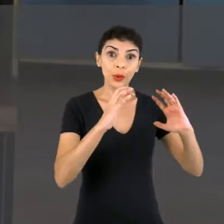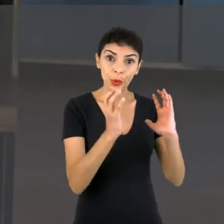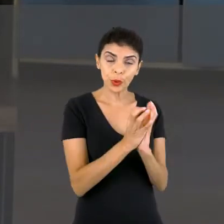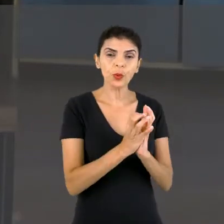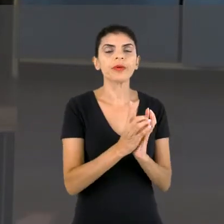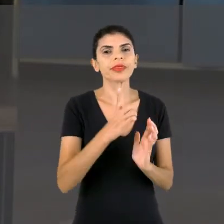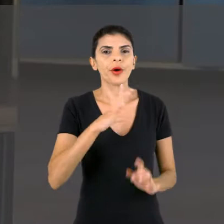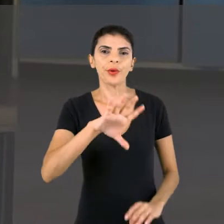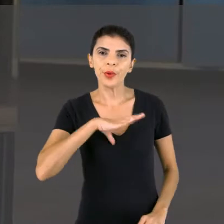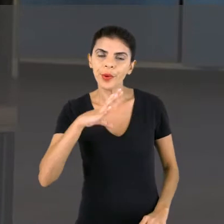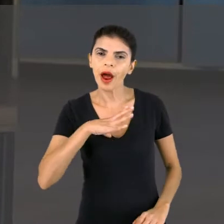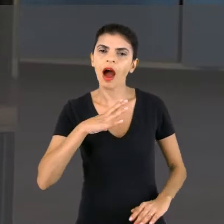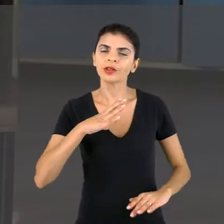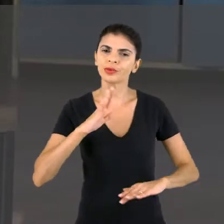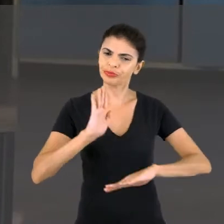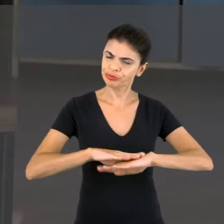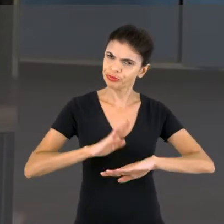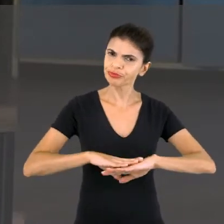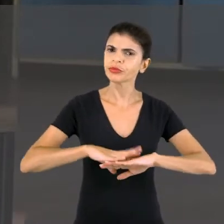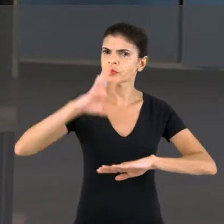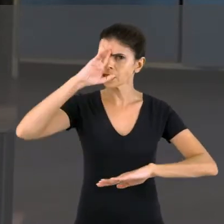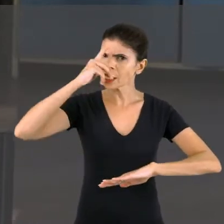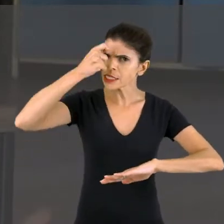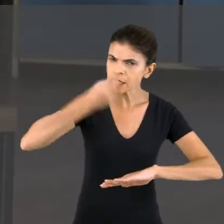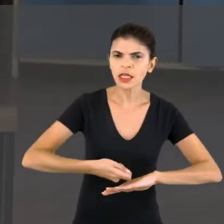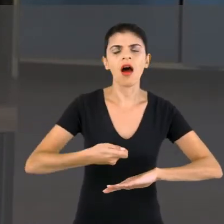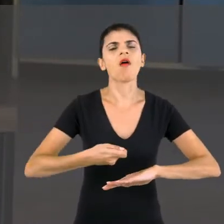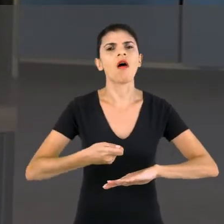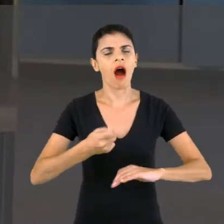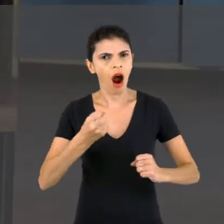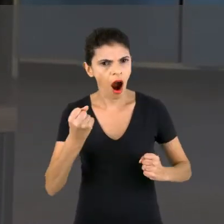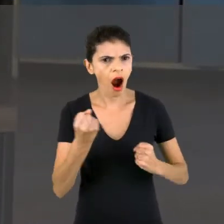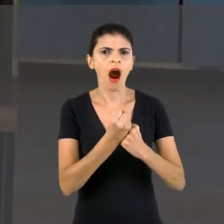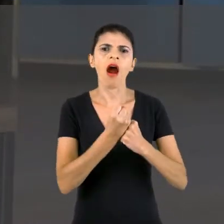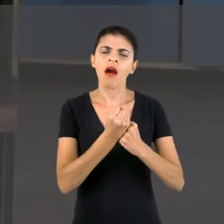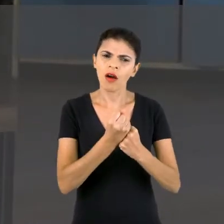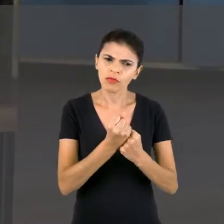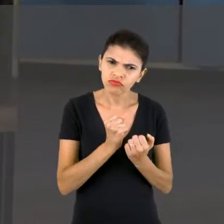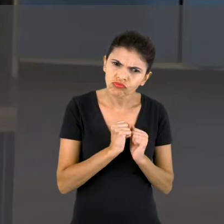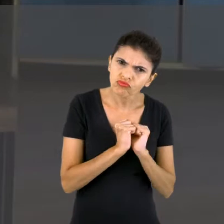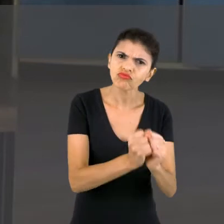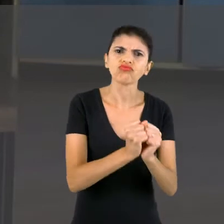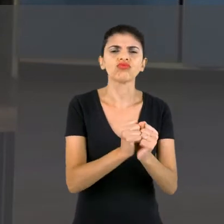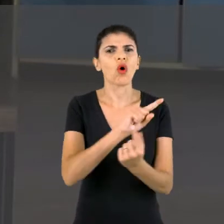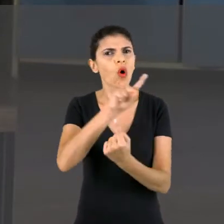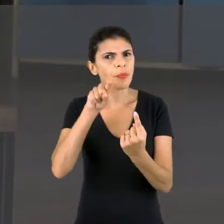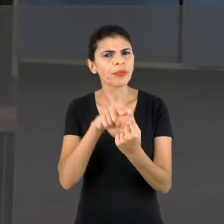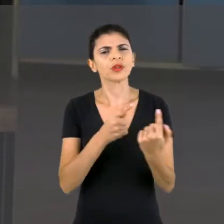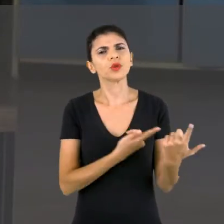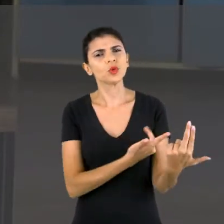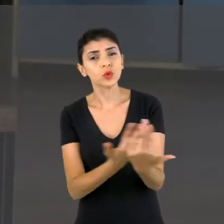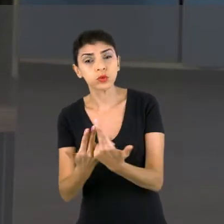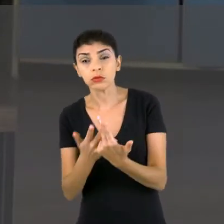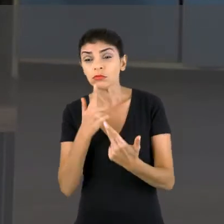grupo arque também com essas apostas, né? Que o grupo aposte junto. Então, são os objetivos